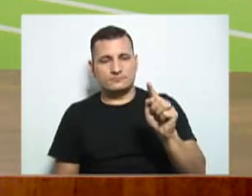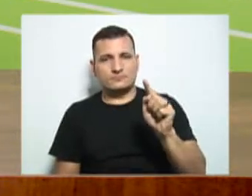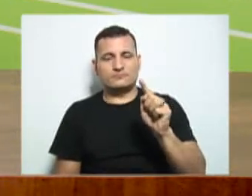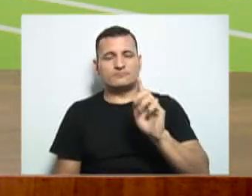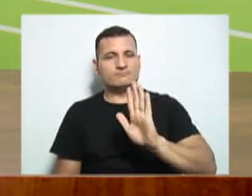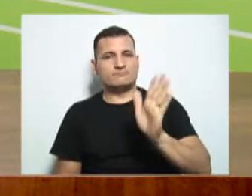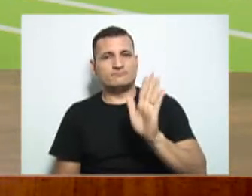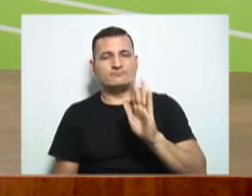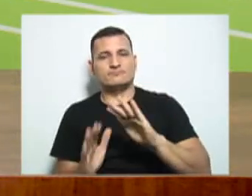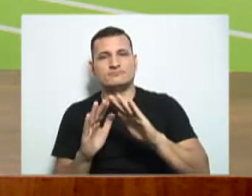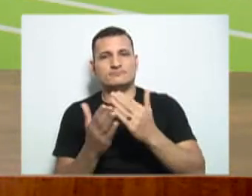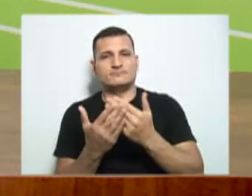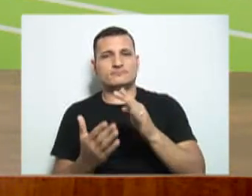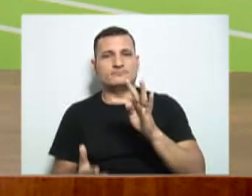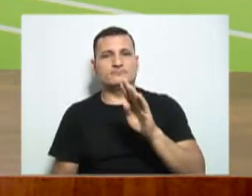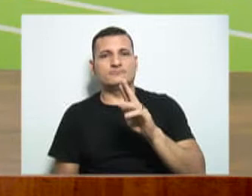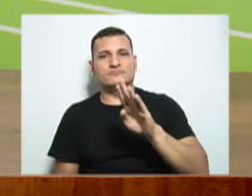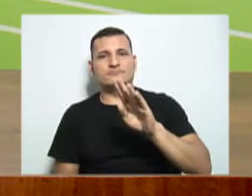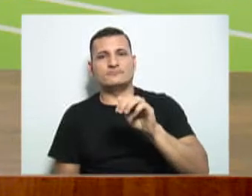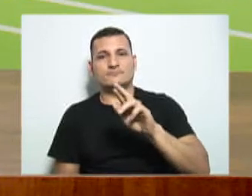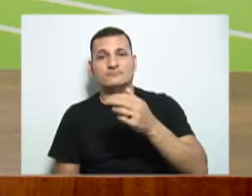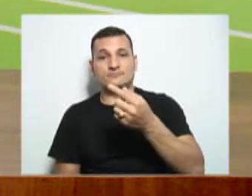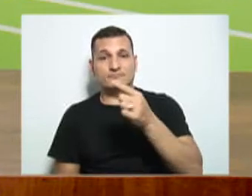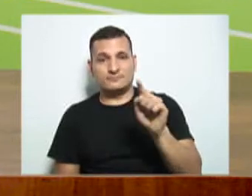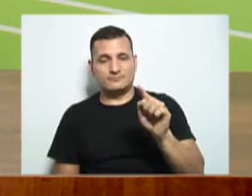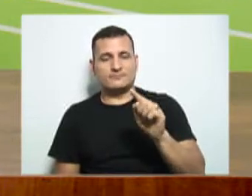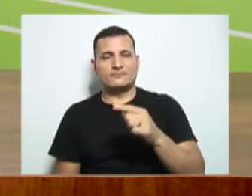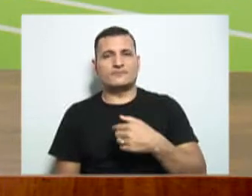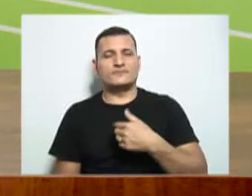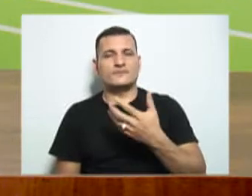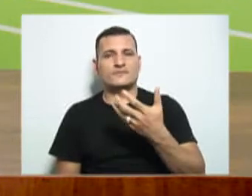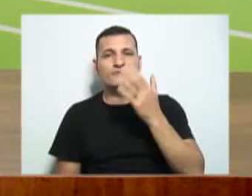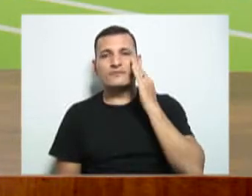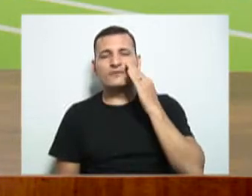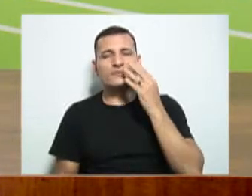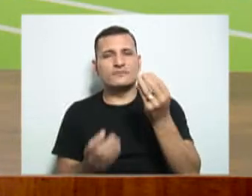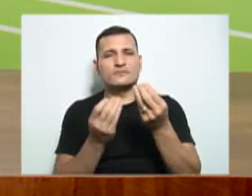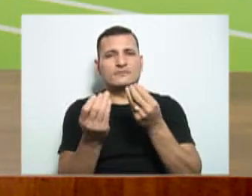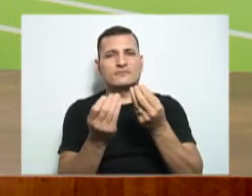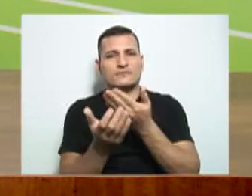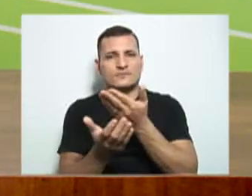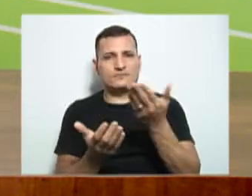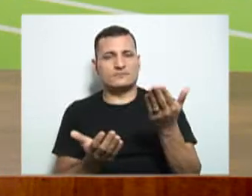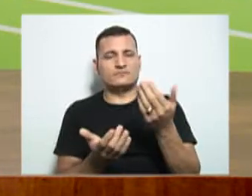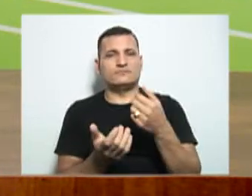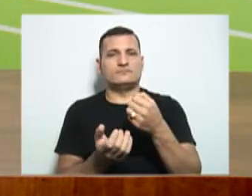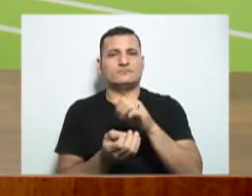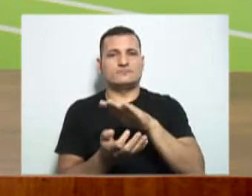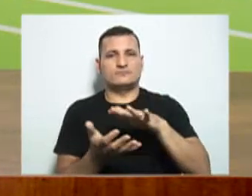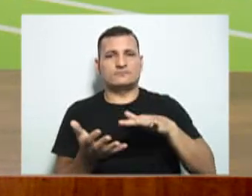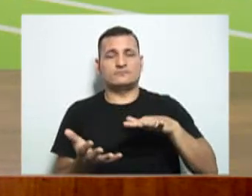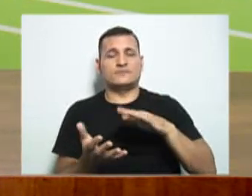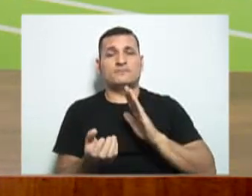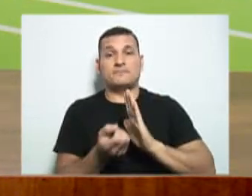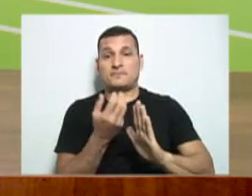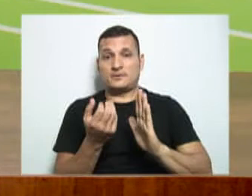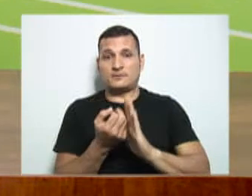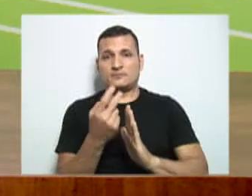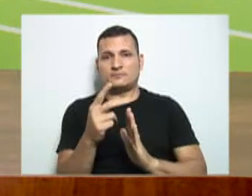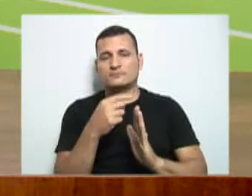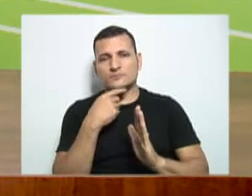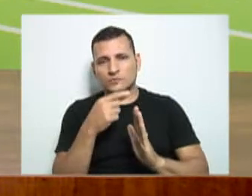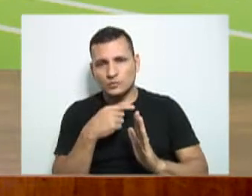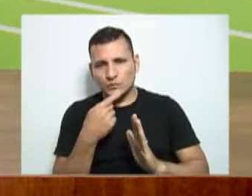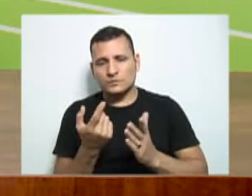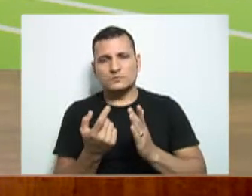da escola. Quero saber como é que está a participação, a realização das atividades. Mandem os questionamentos de vocês,